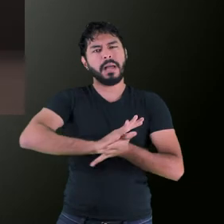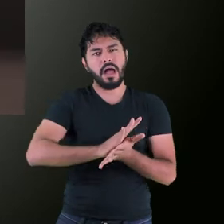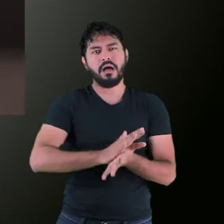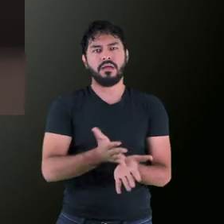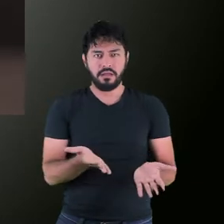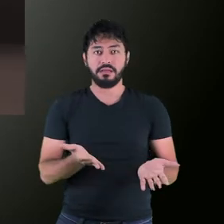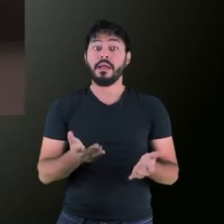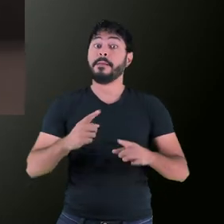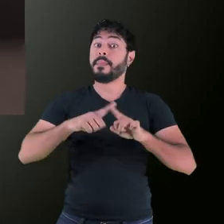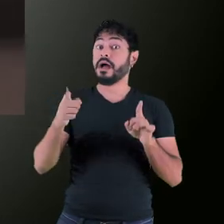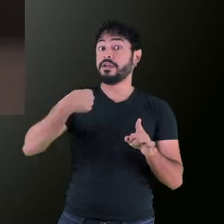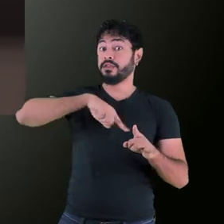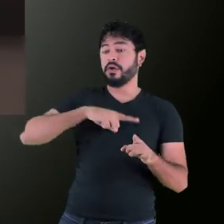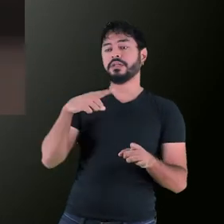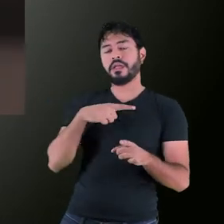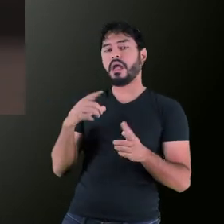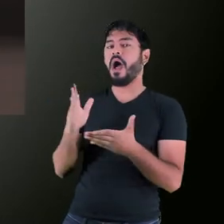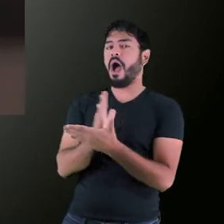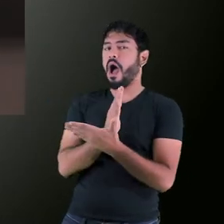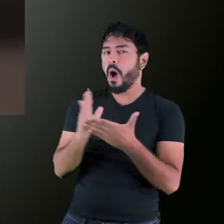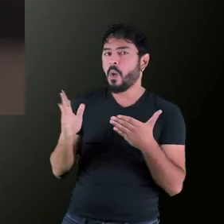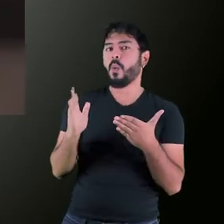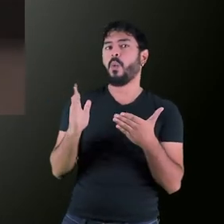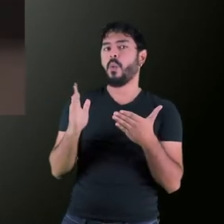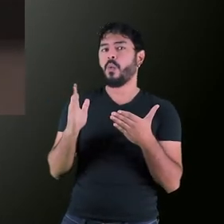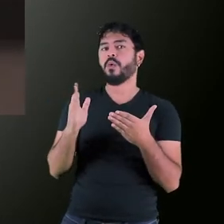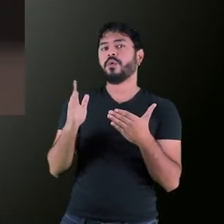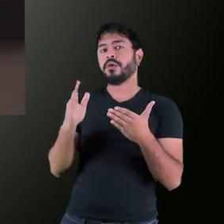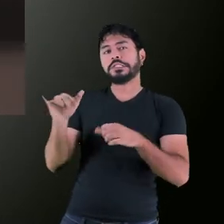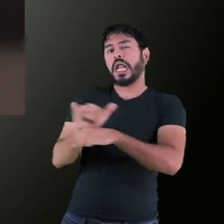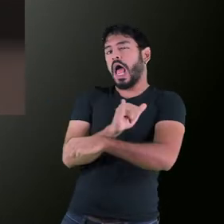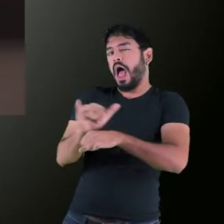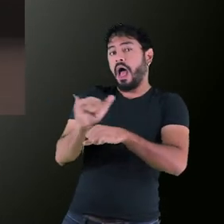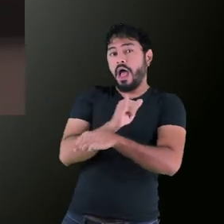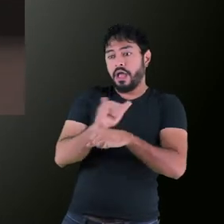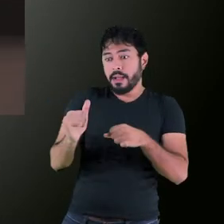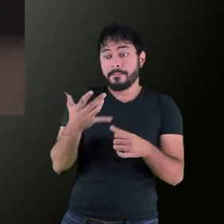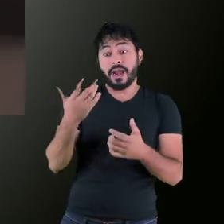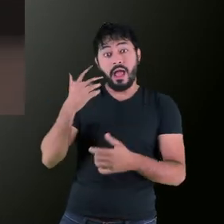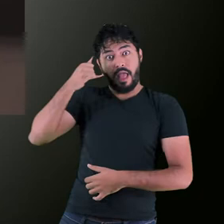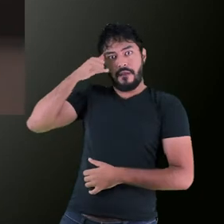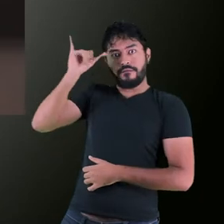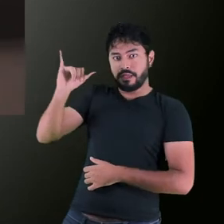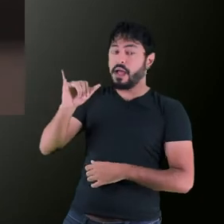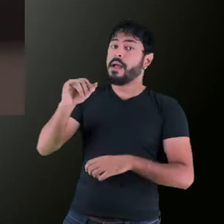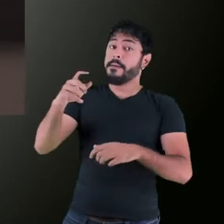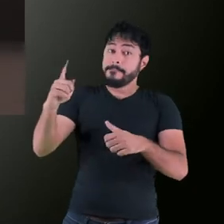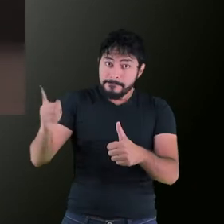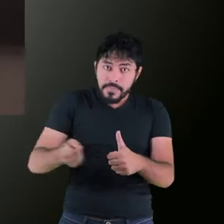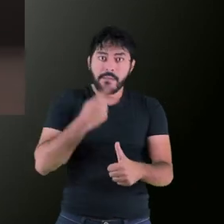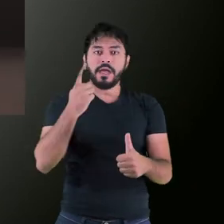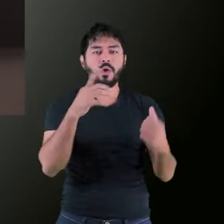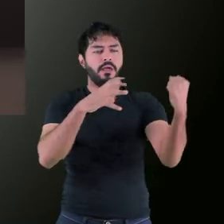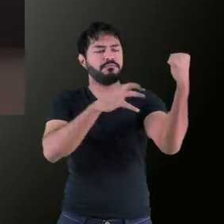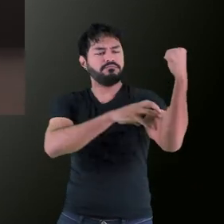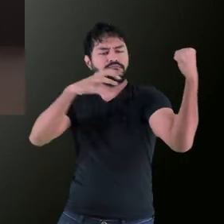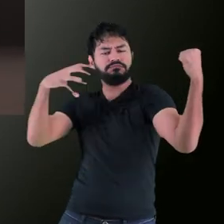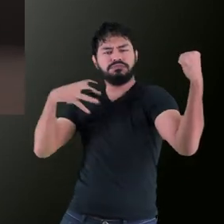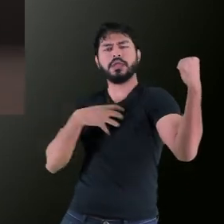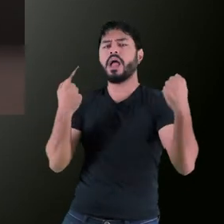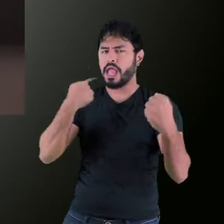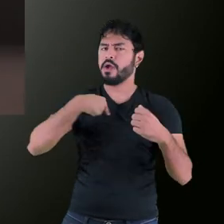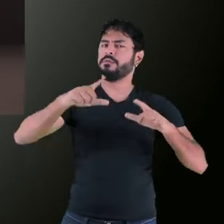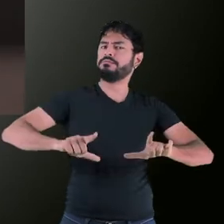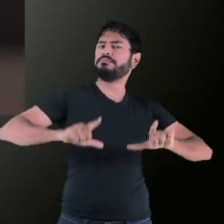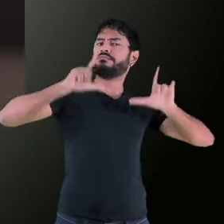tem alguns caminhos para poder combater, né? O primeiro é a gente se empoderar daquilo que a gente é. E tô aqui para dar a cara a tapa